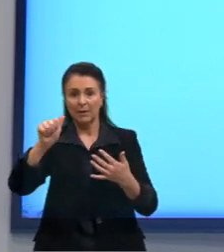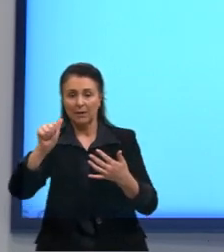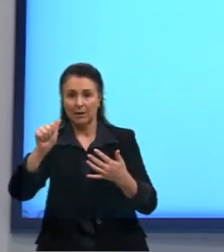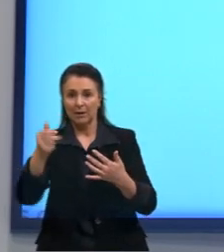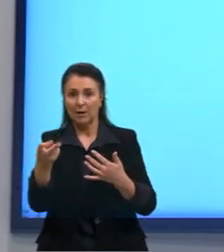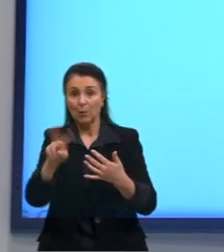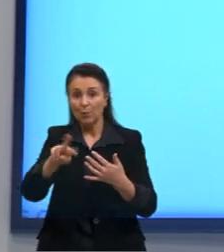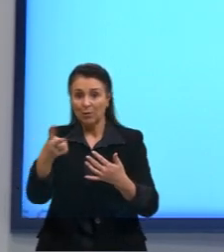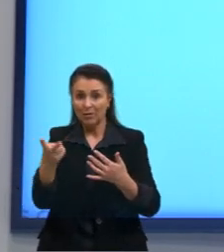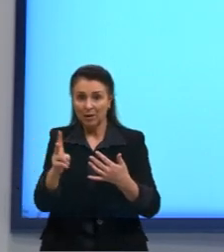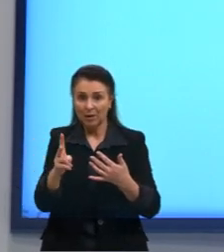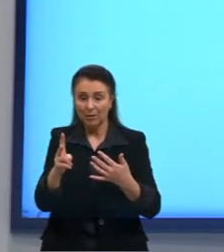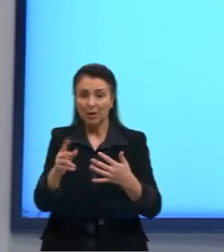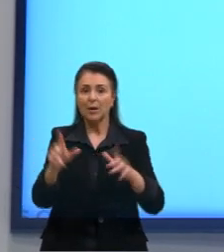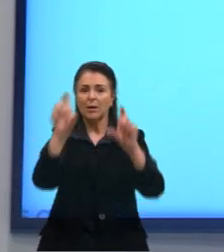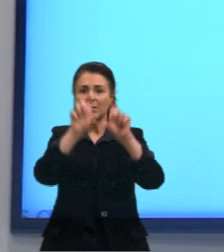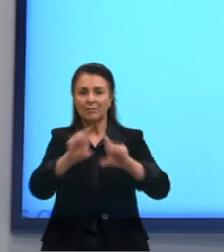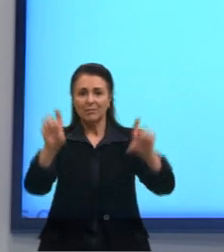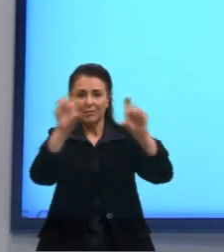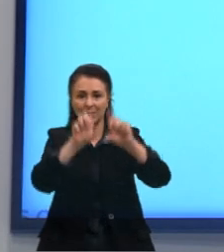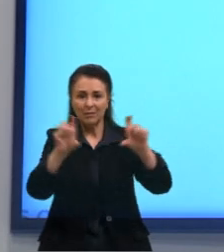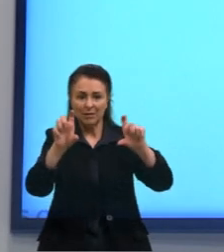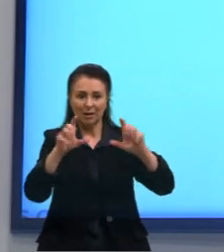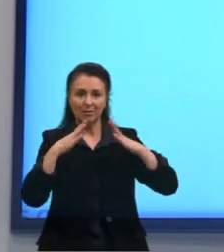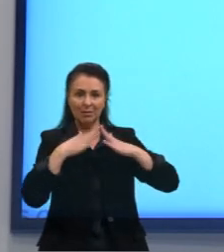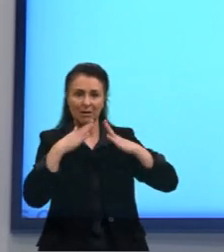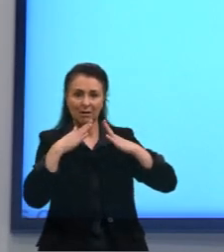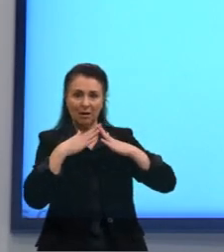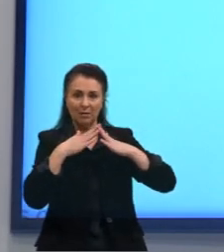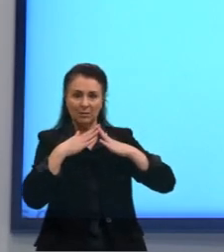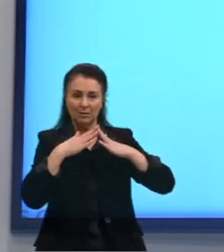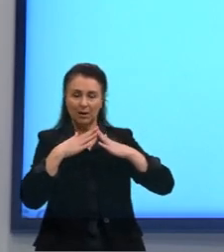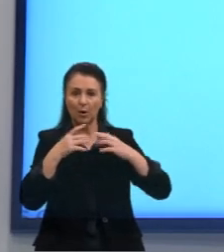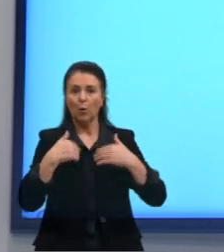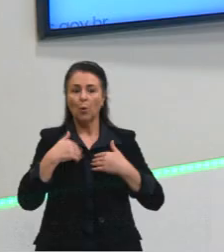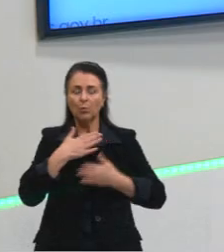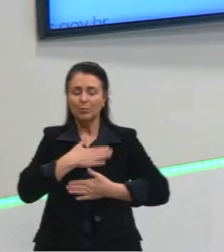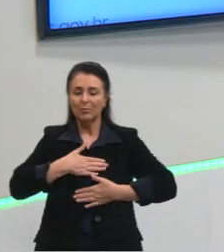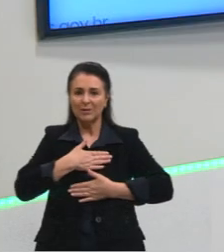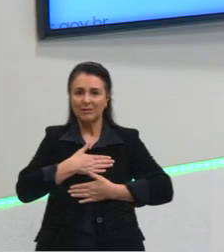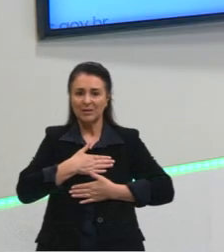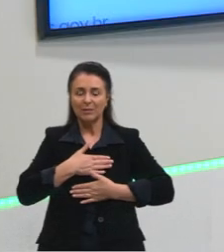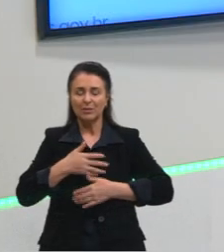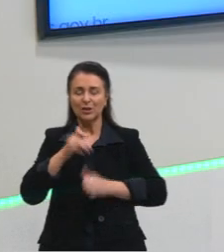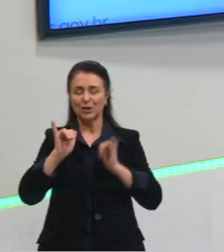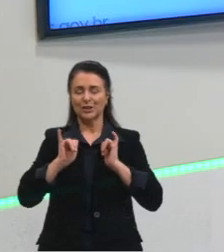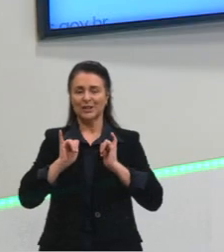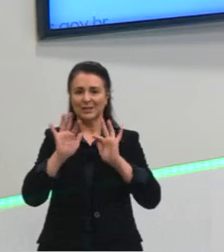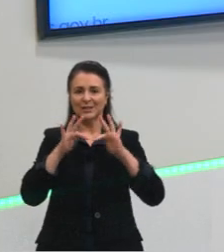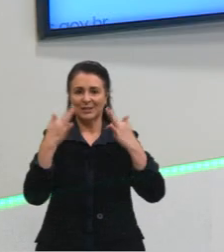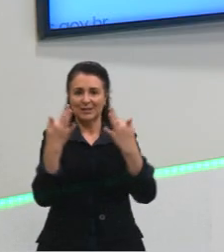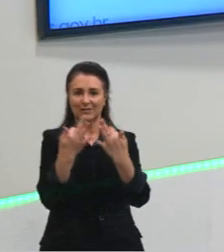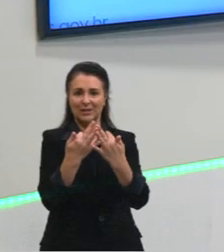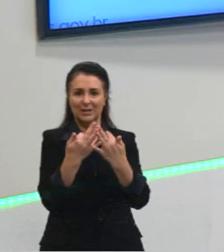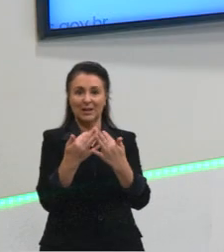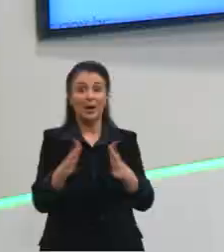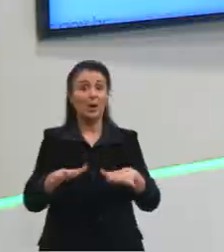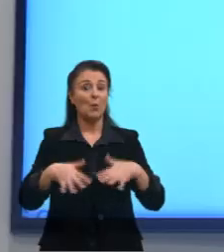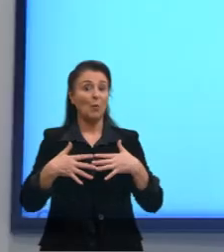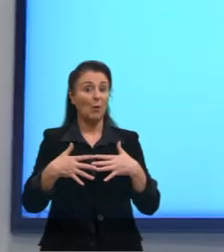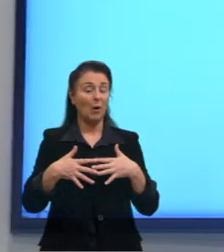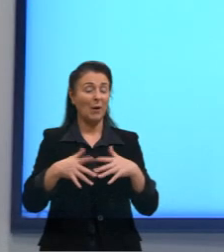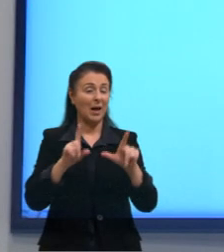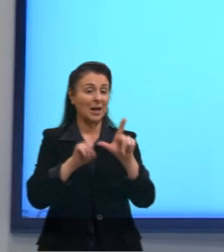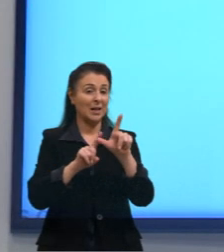computadores caseiras cheia de descanso caseira de descanso da família a nossa alternativa correta vai ser a